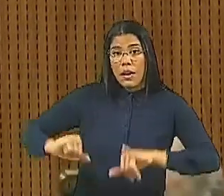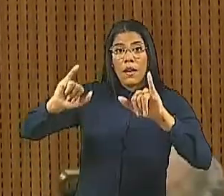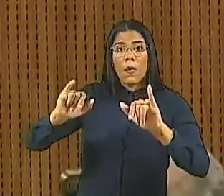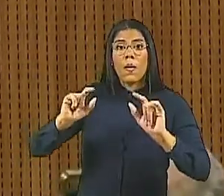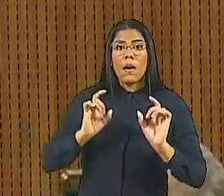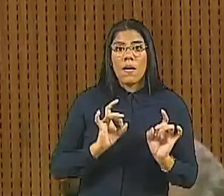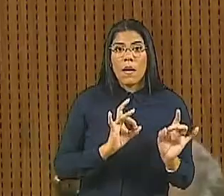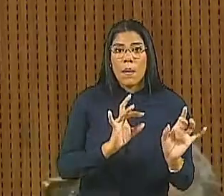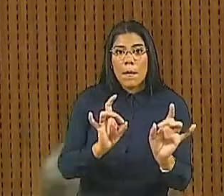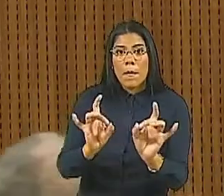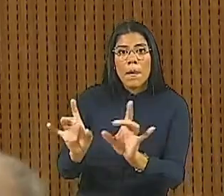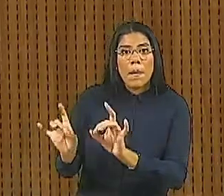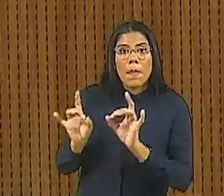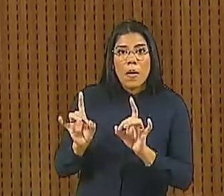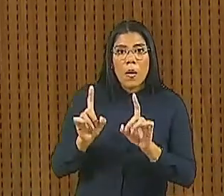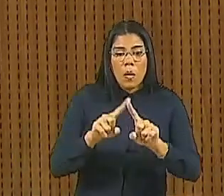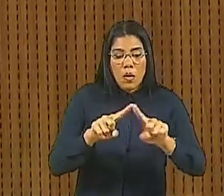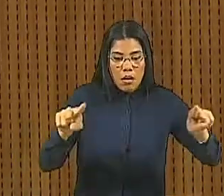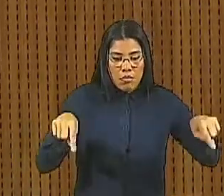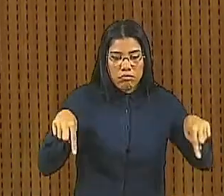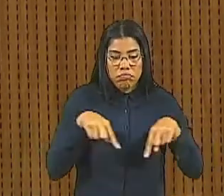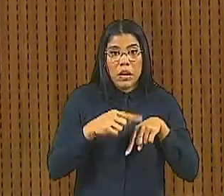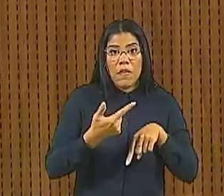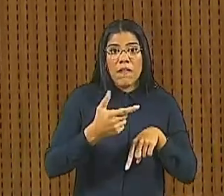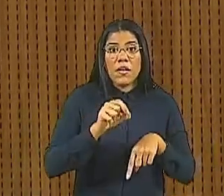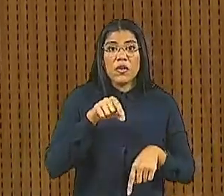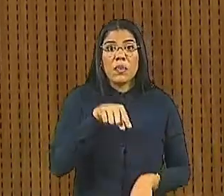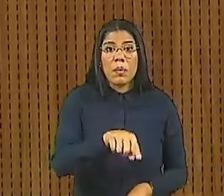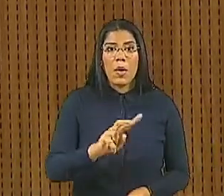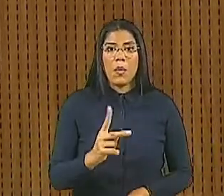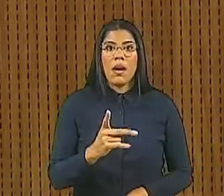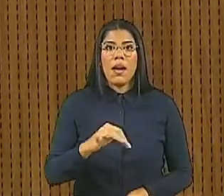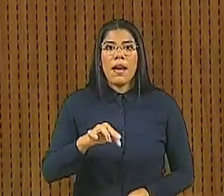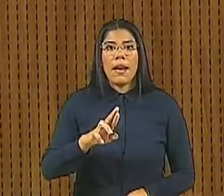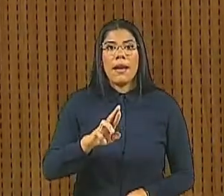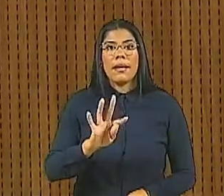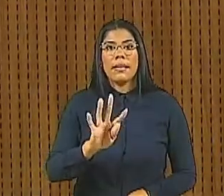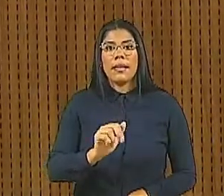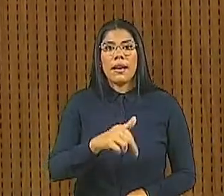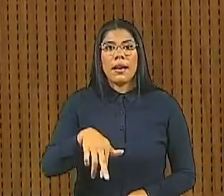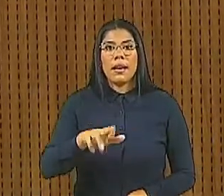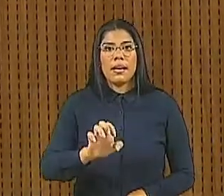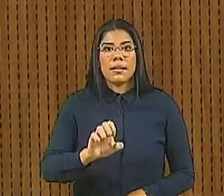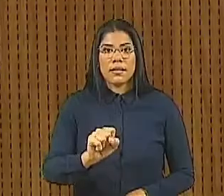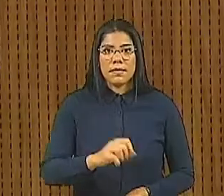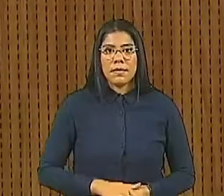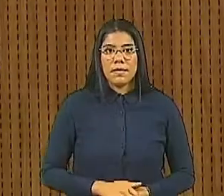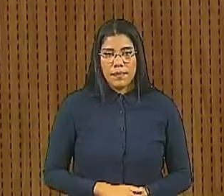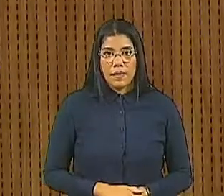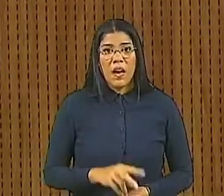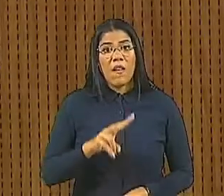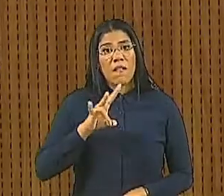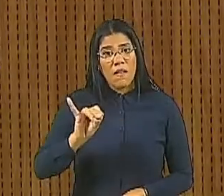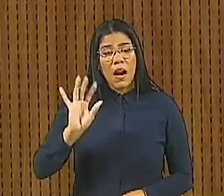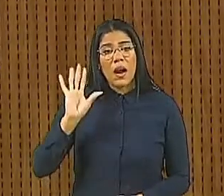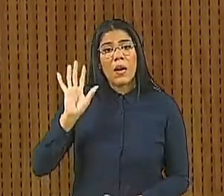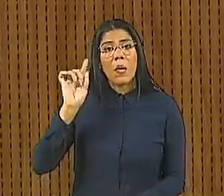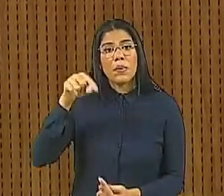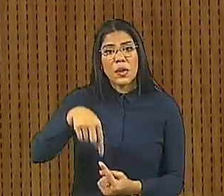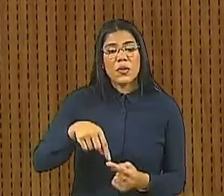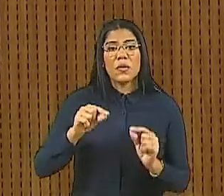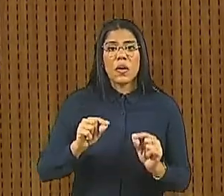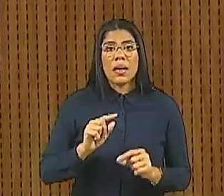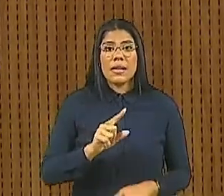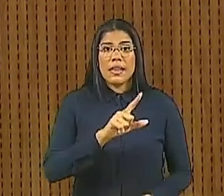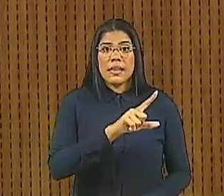de 20.000 hectares, podendo chegar a 100.000 hectares de desmatamento